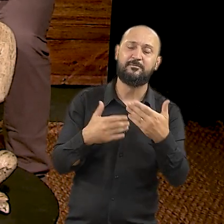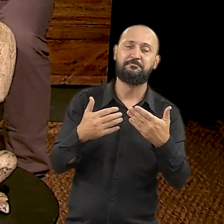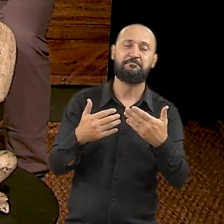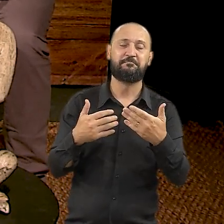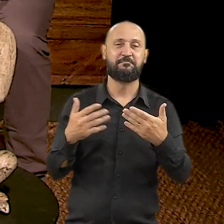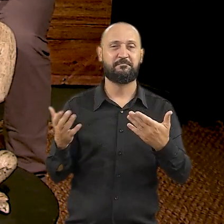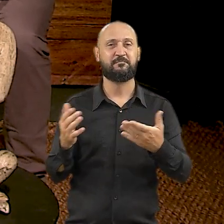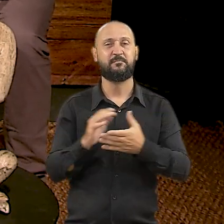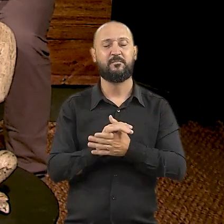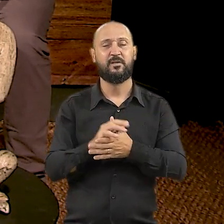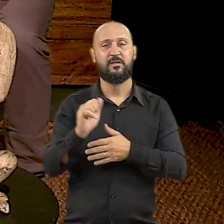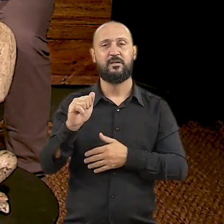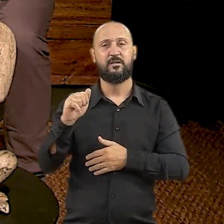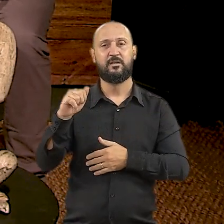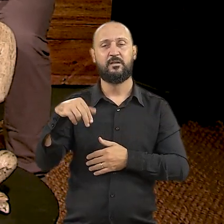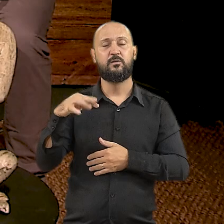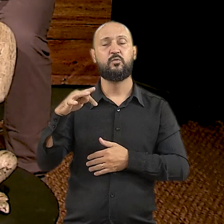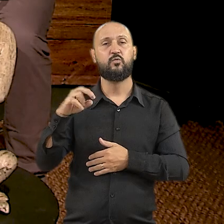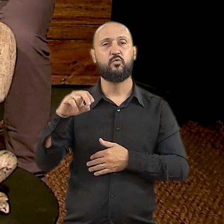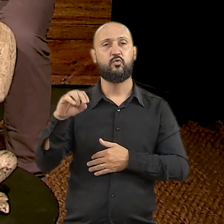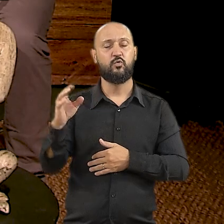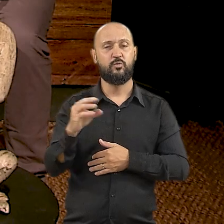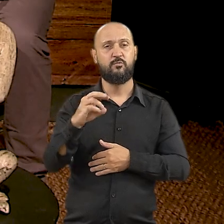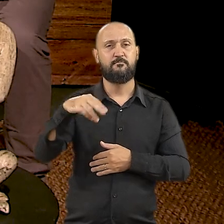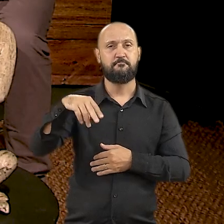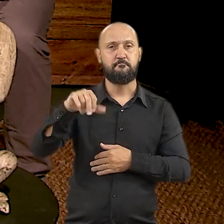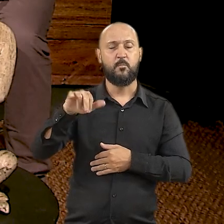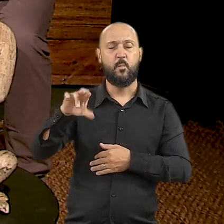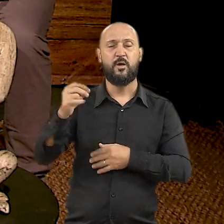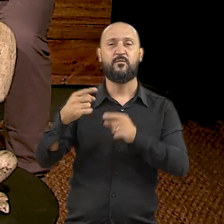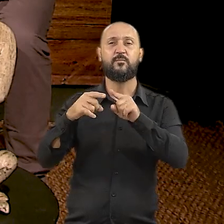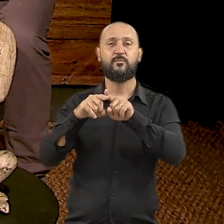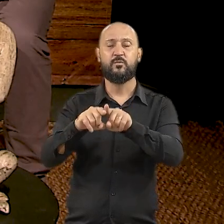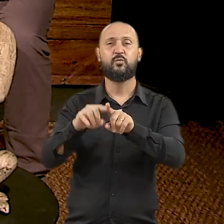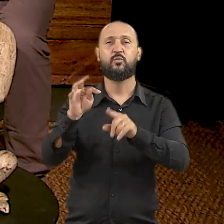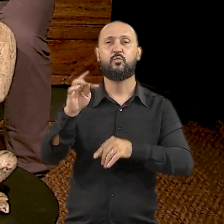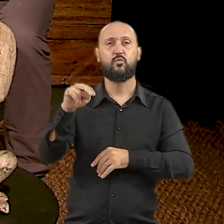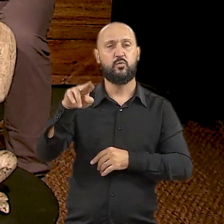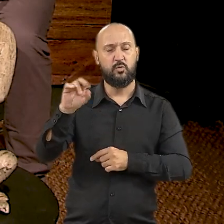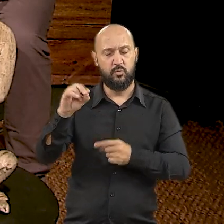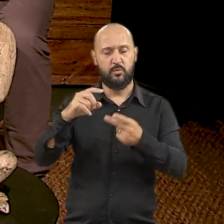aí foi Antônio Mário foi parceiro do